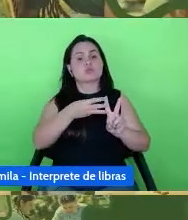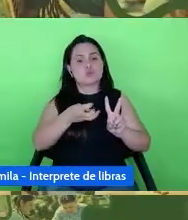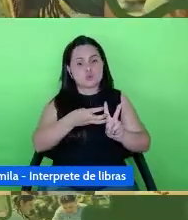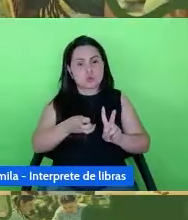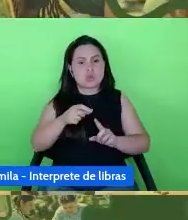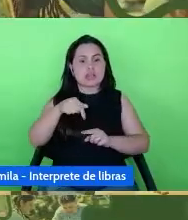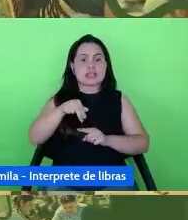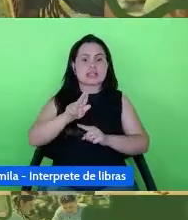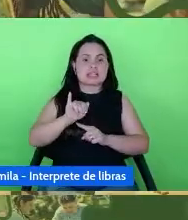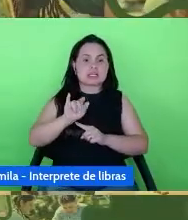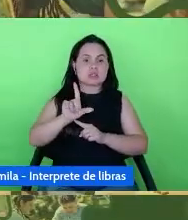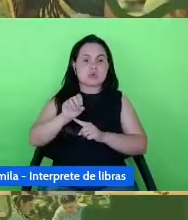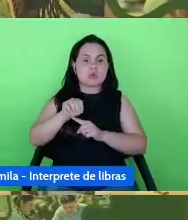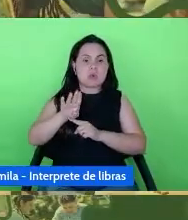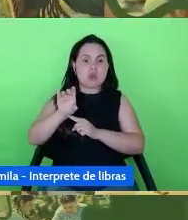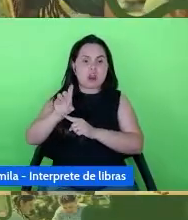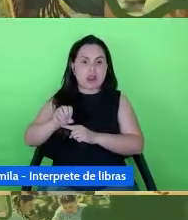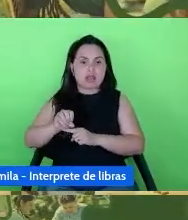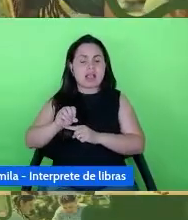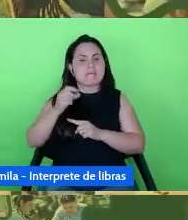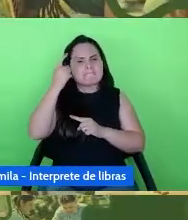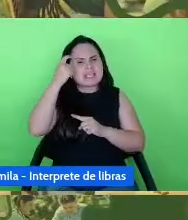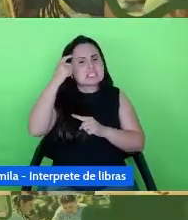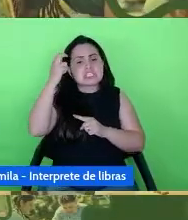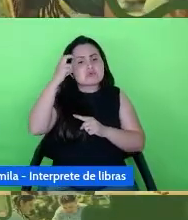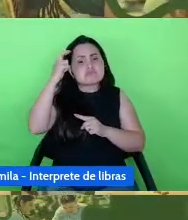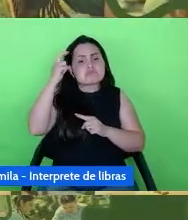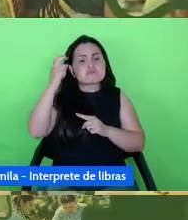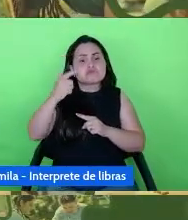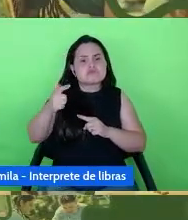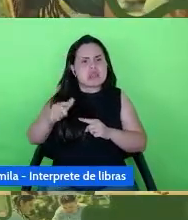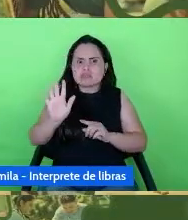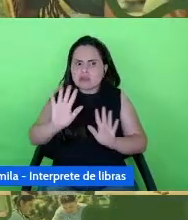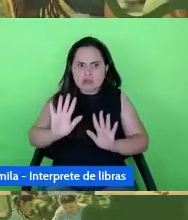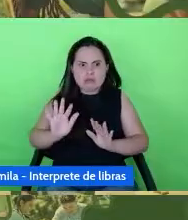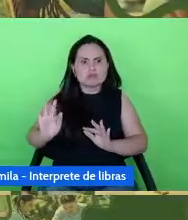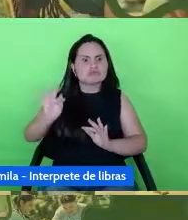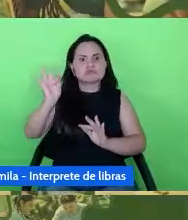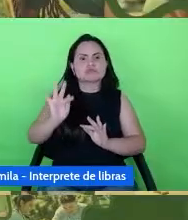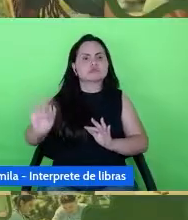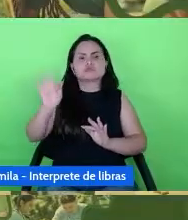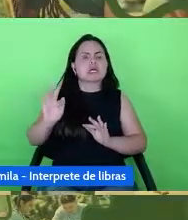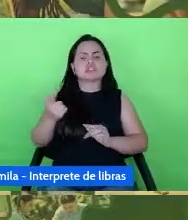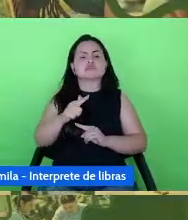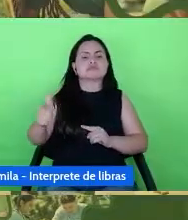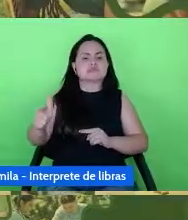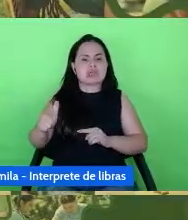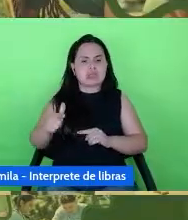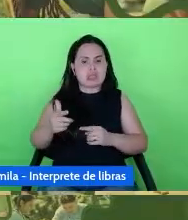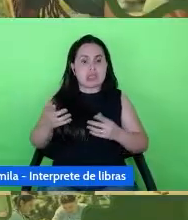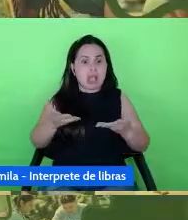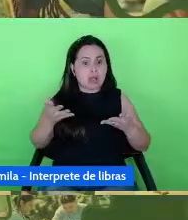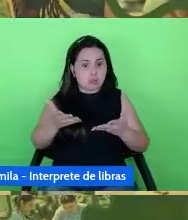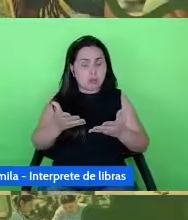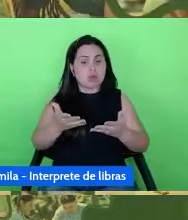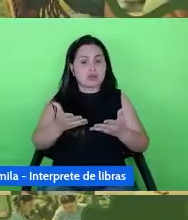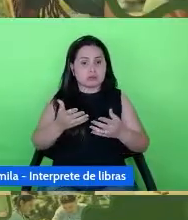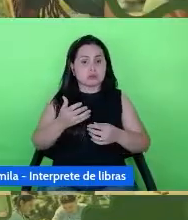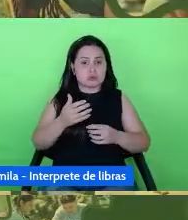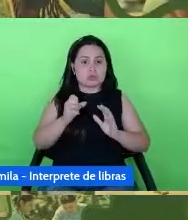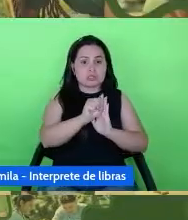quilombolas, daqueles que a gente acha que não tem conhecimento, porque não tem curso superior. Um profissional moderno do século XXI, ele